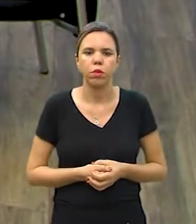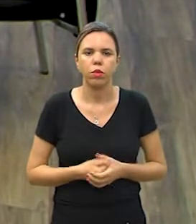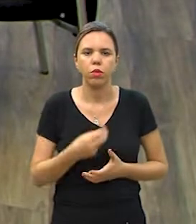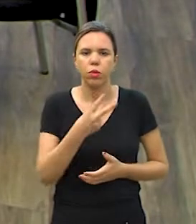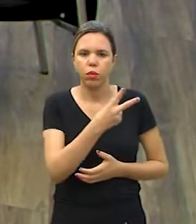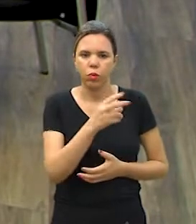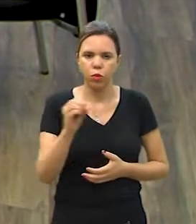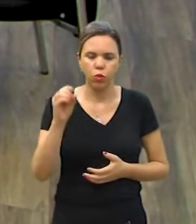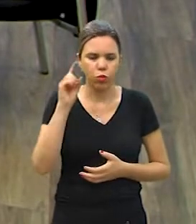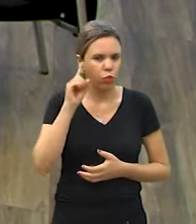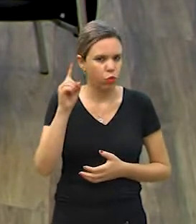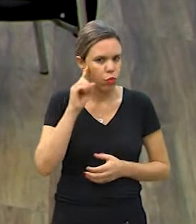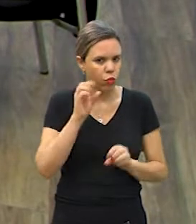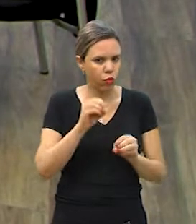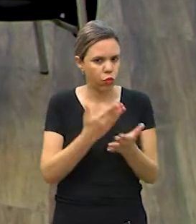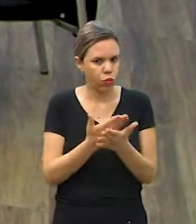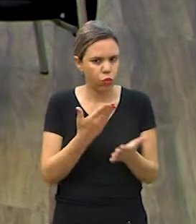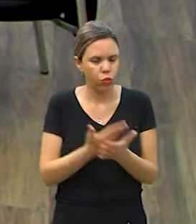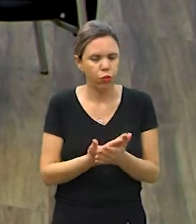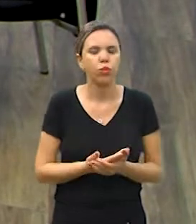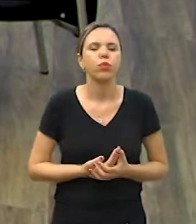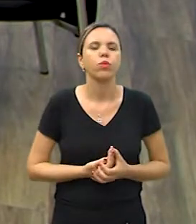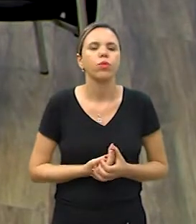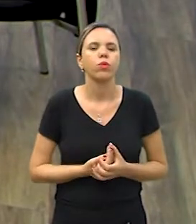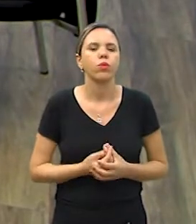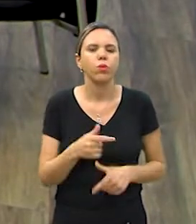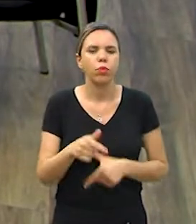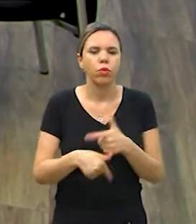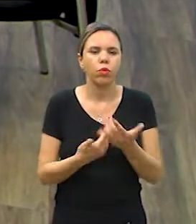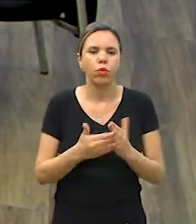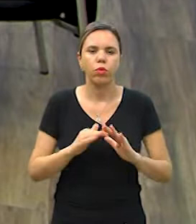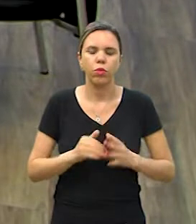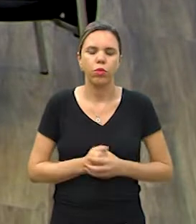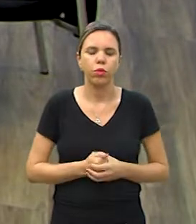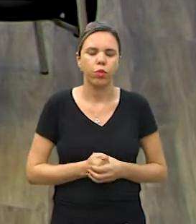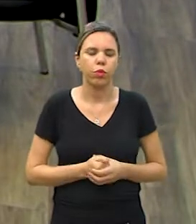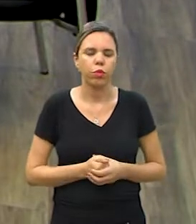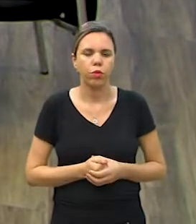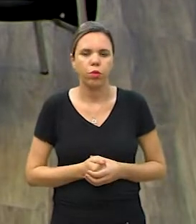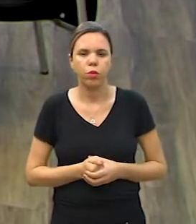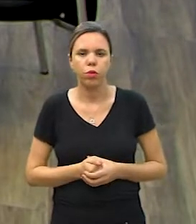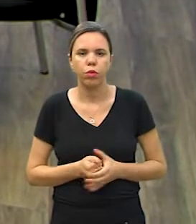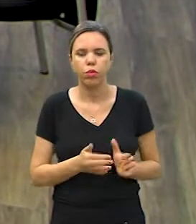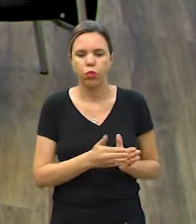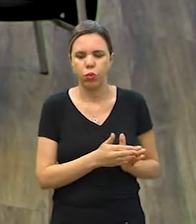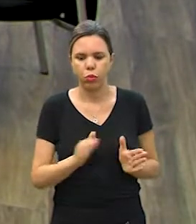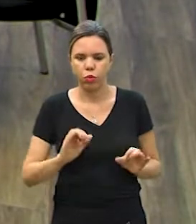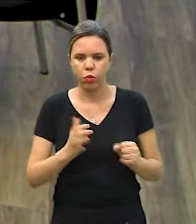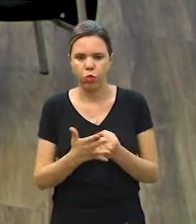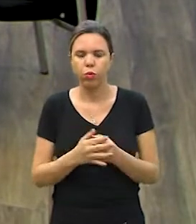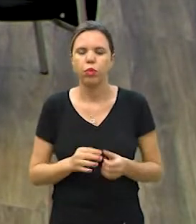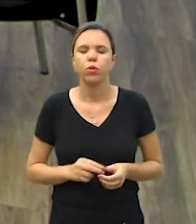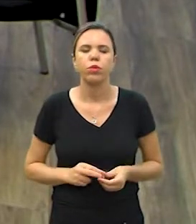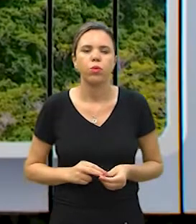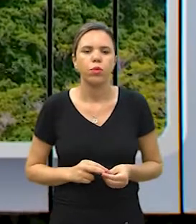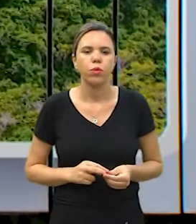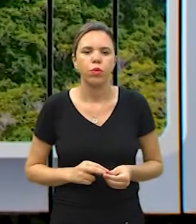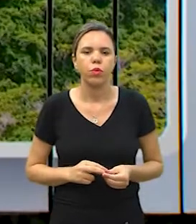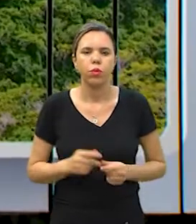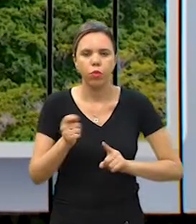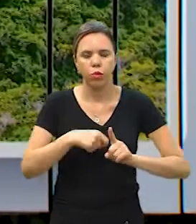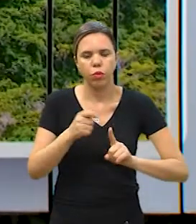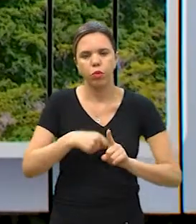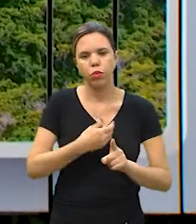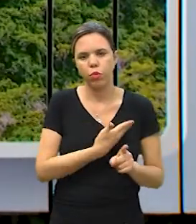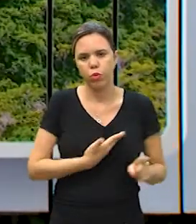aqueles 200 dias letivos de aula. A dinâmica da escola. Agora, durante a pandemia, a